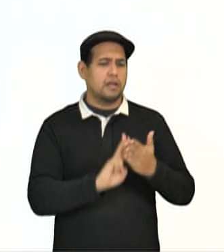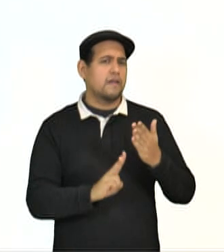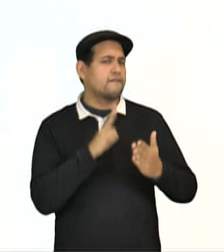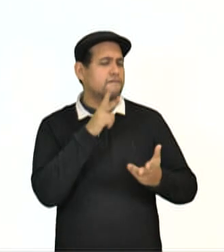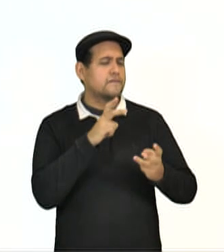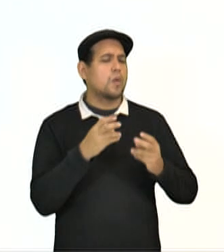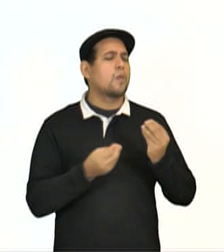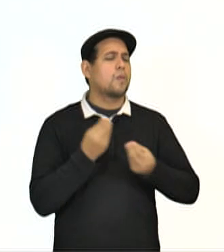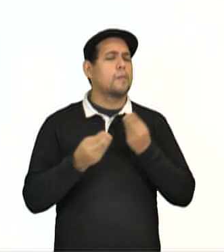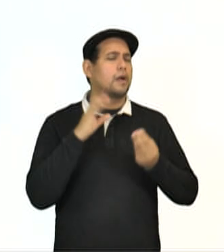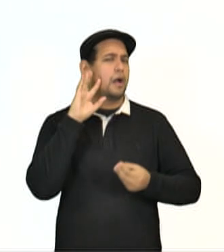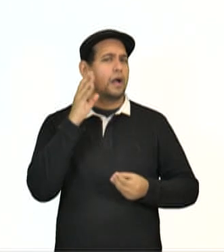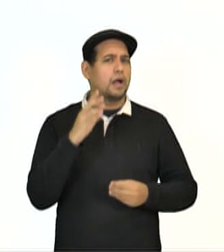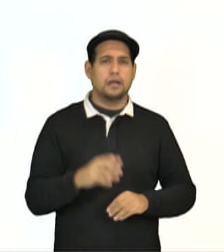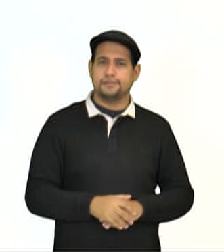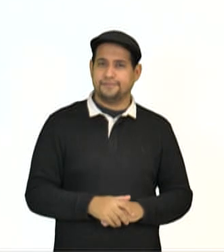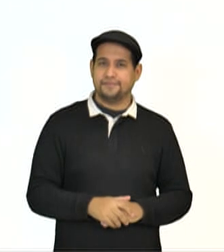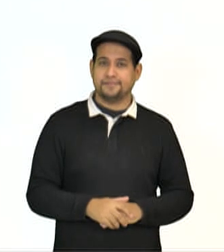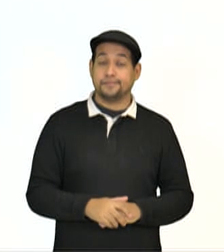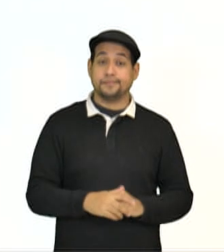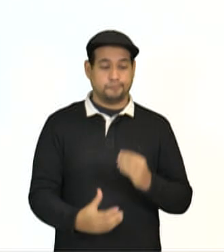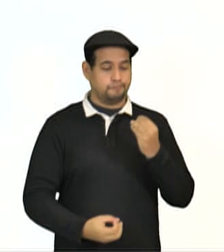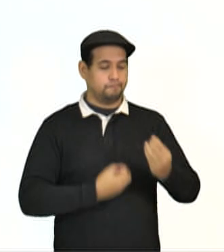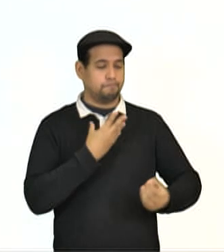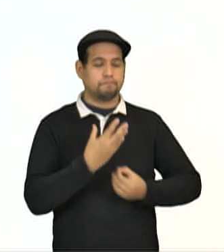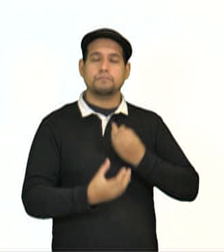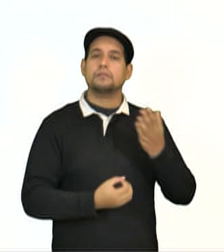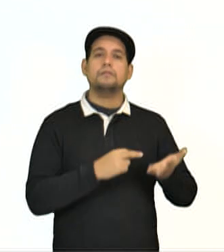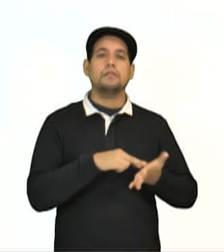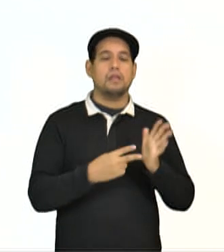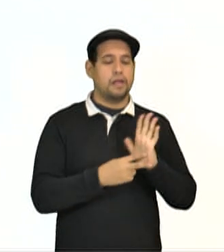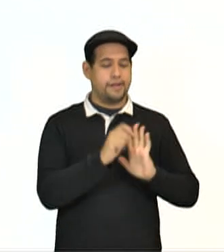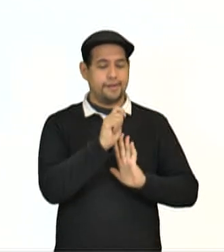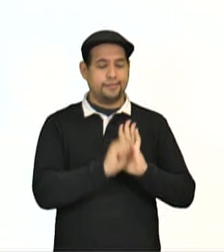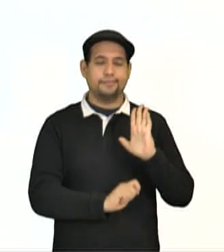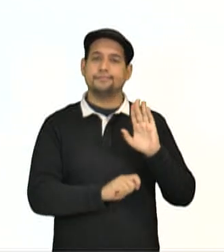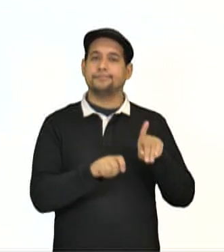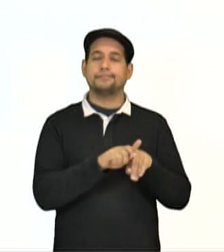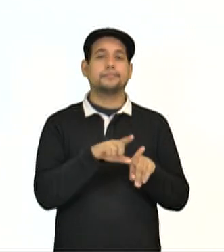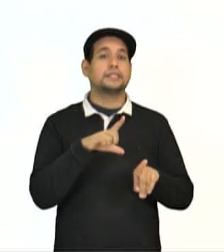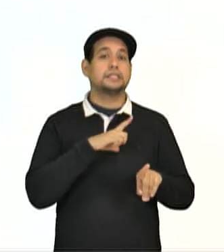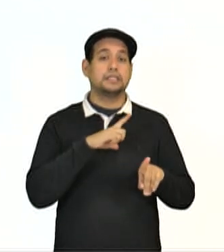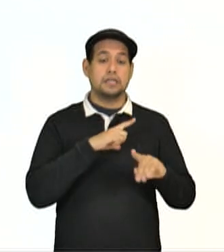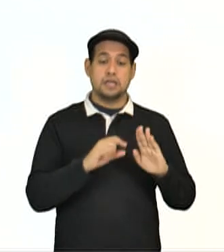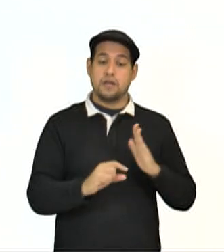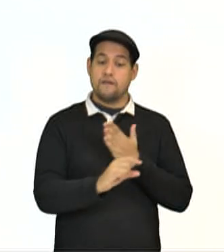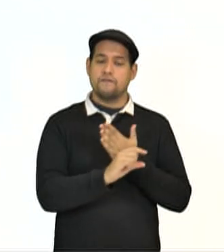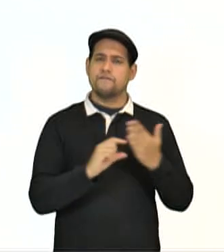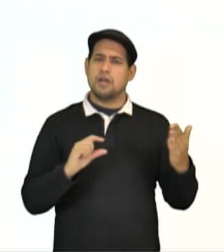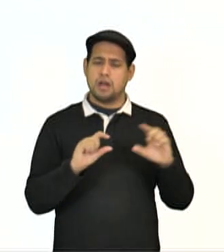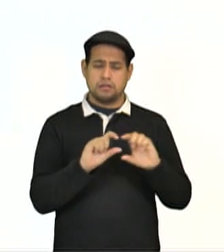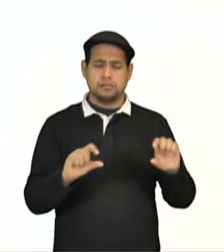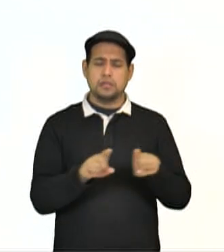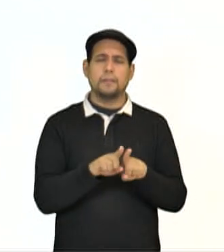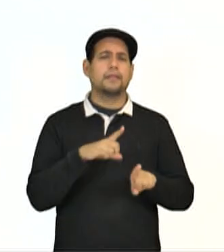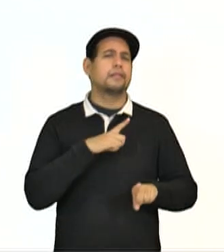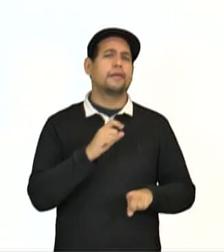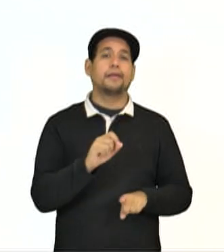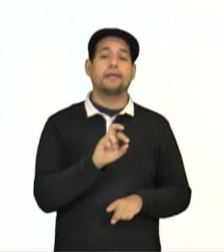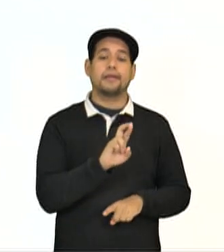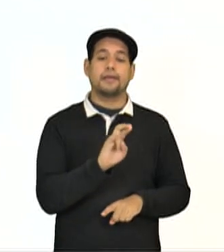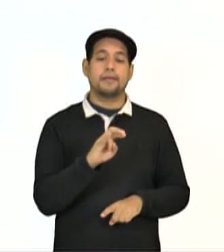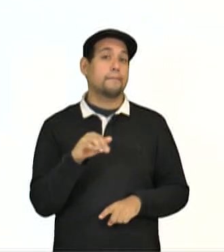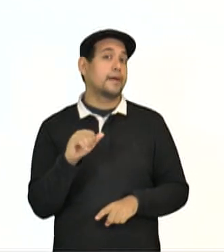acontece? Vamos lá? Um poema é um texto literário composto de versos e que podem conter